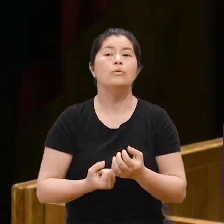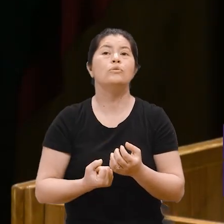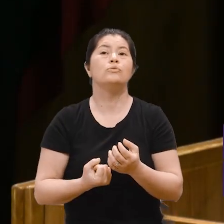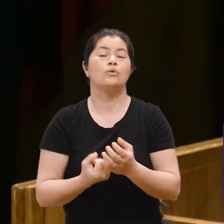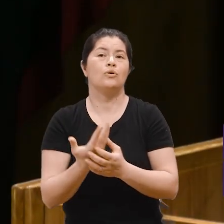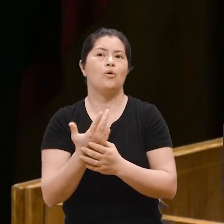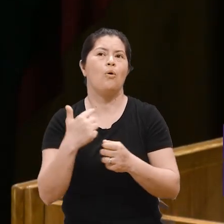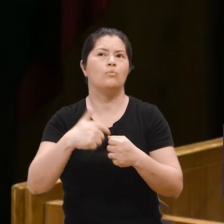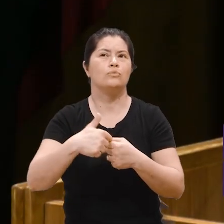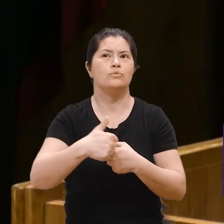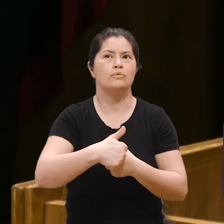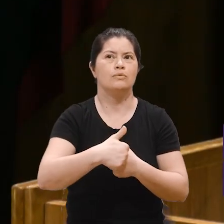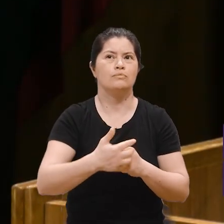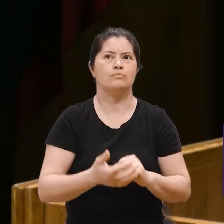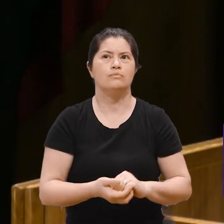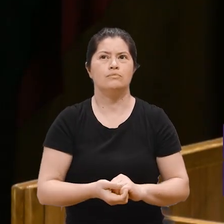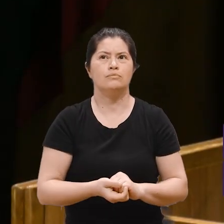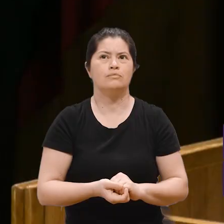município.